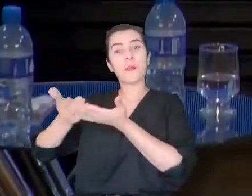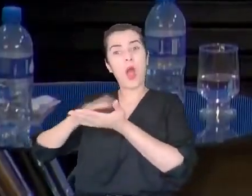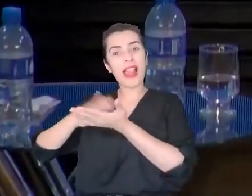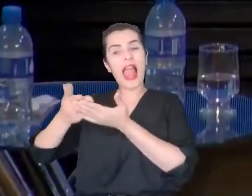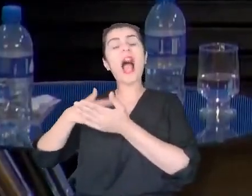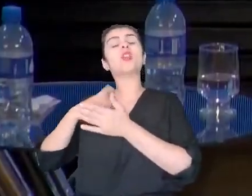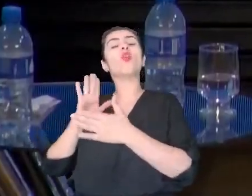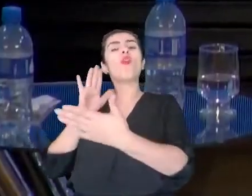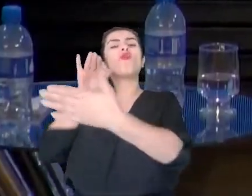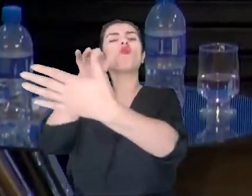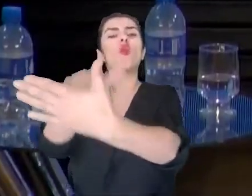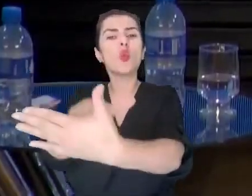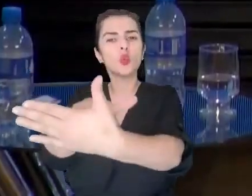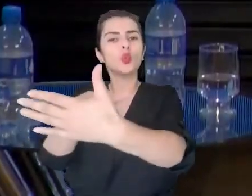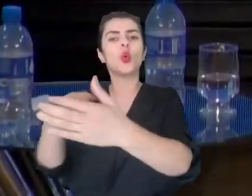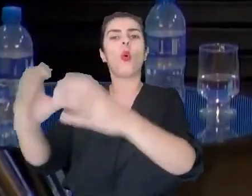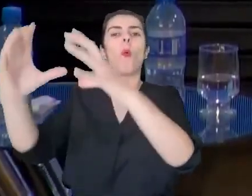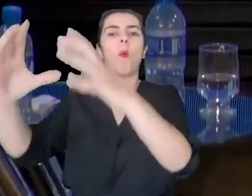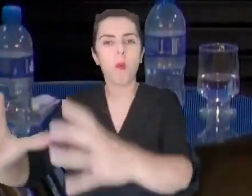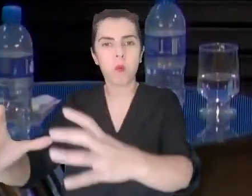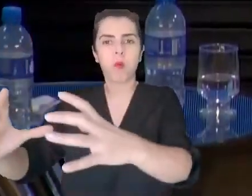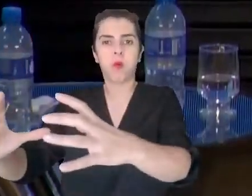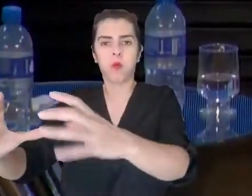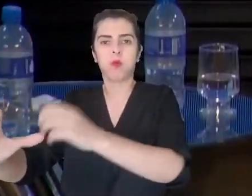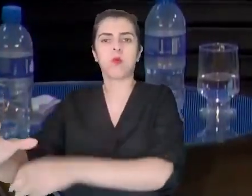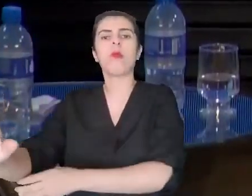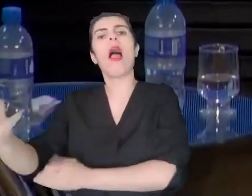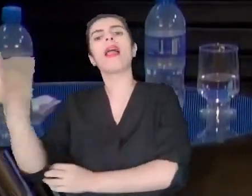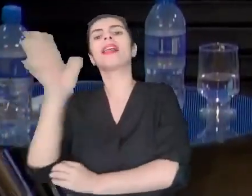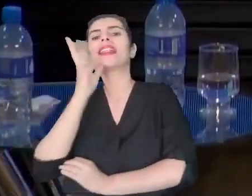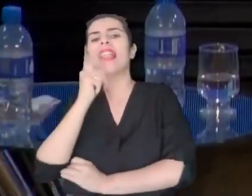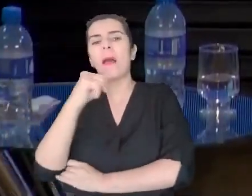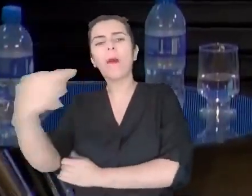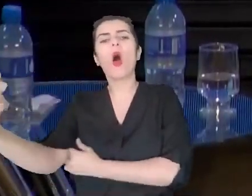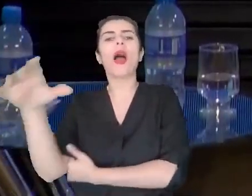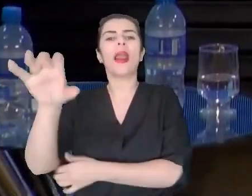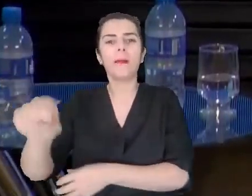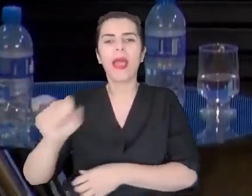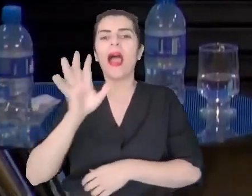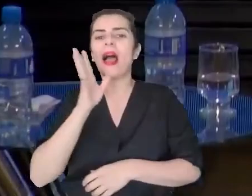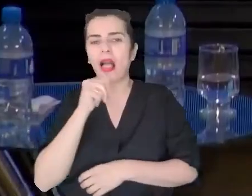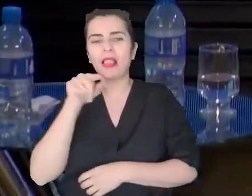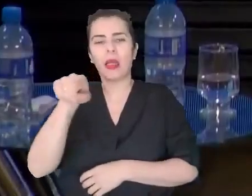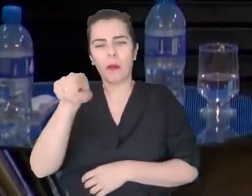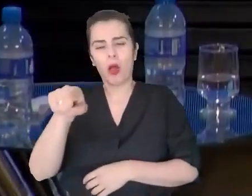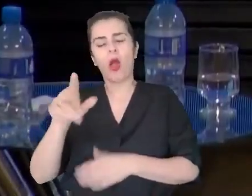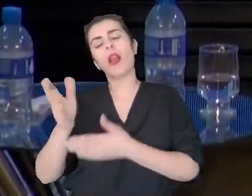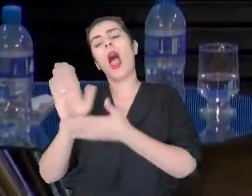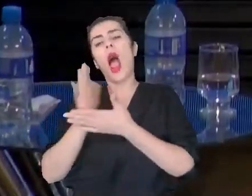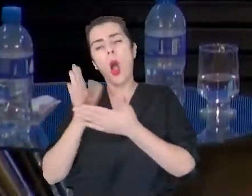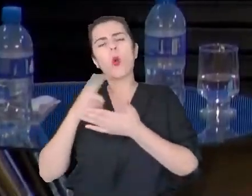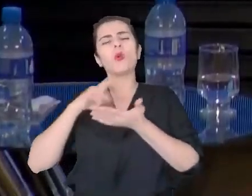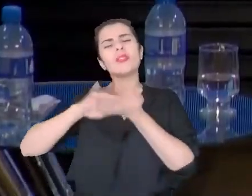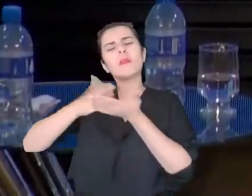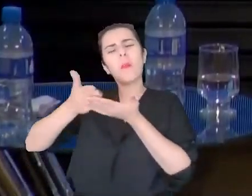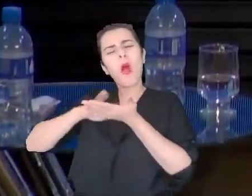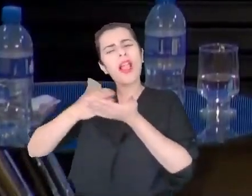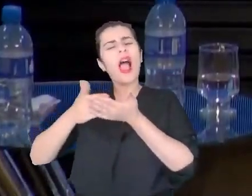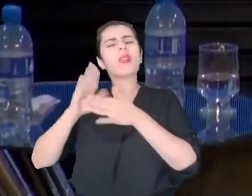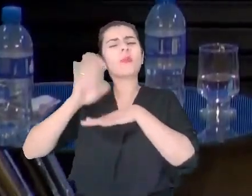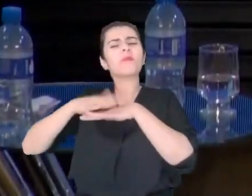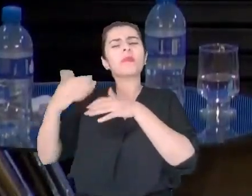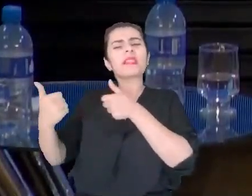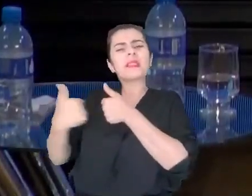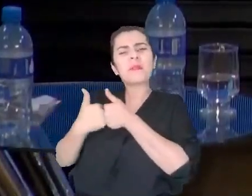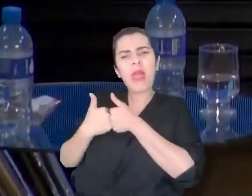pátio, e aí a gente demora mais tempo para retomá-los. Materiais que estão com umidade ali um pouco mais próxima da umidade ótima,